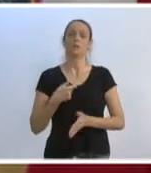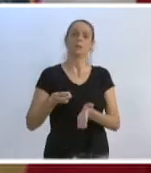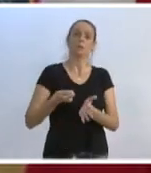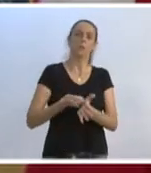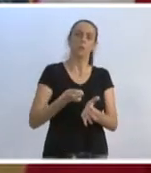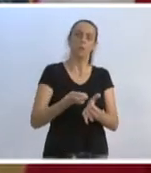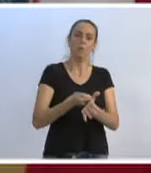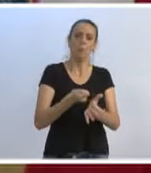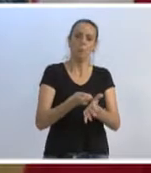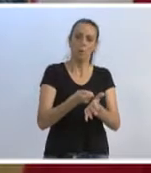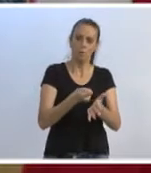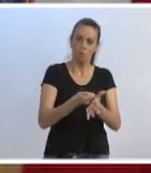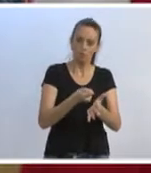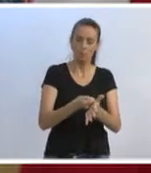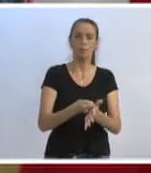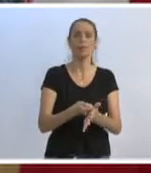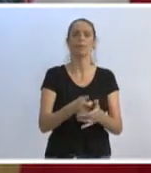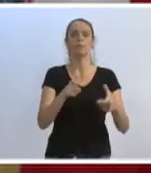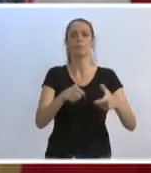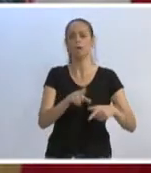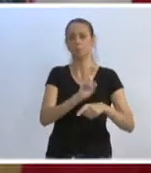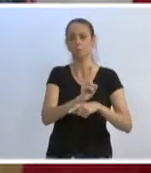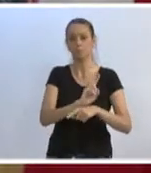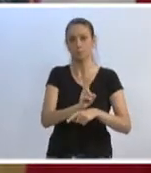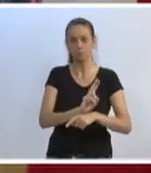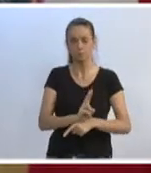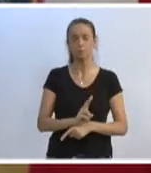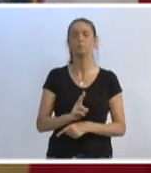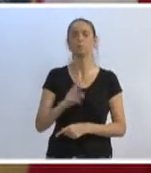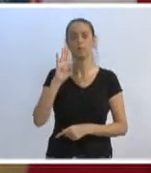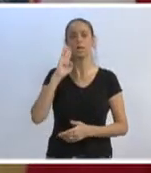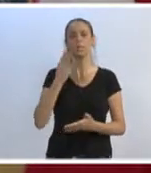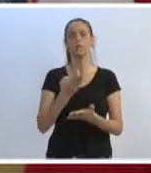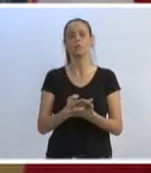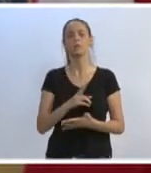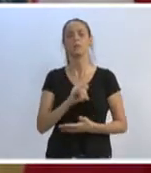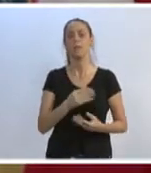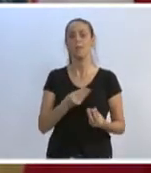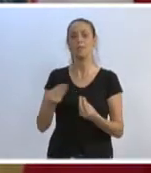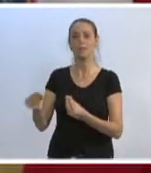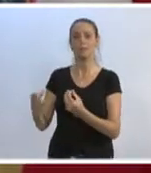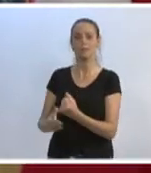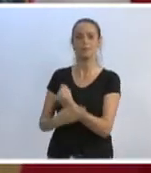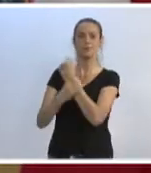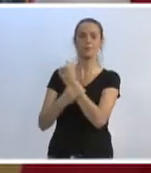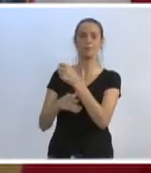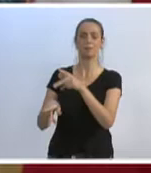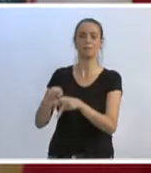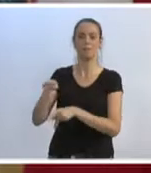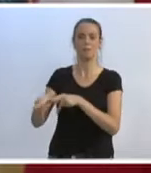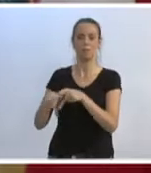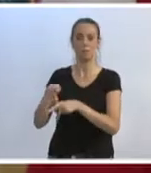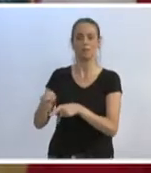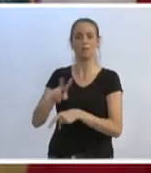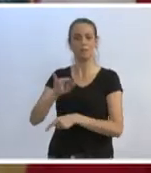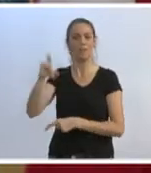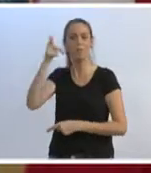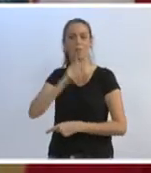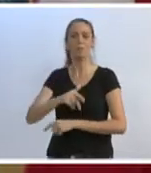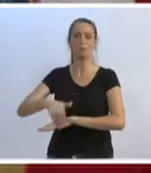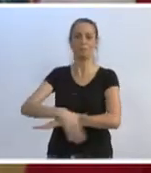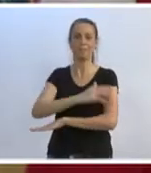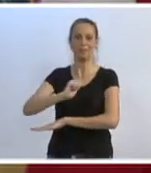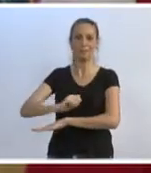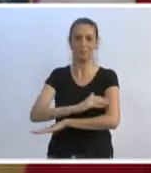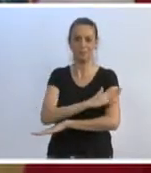dos nossos órgãos de fiscalização com certeza dá uma segurança maior a população da cidade de blumenau dá uma segurança